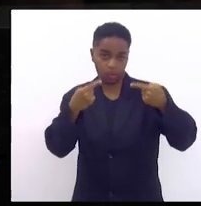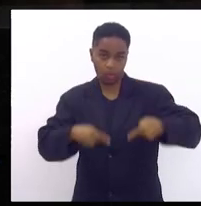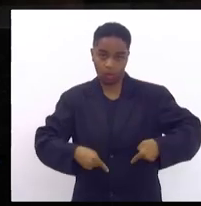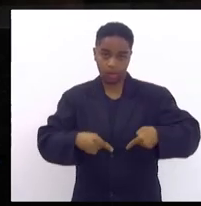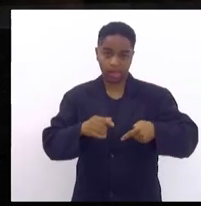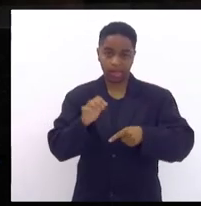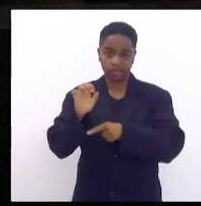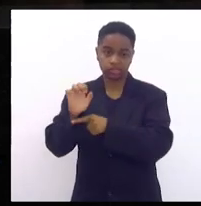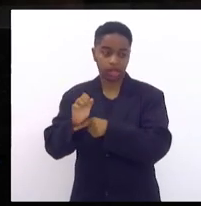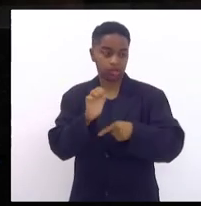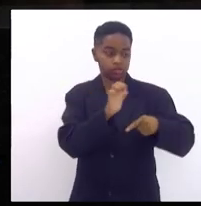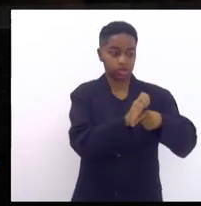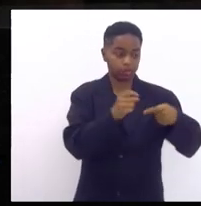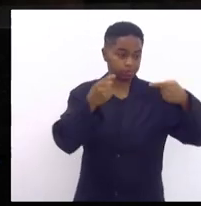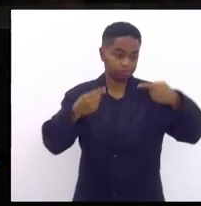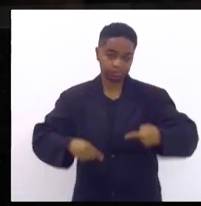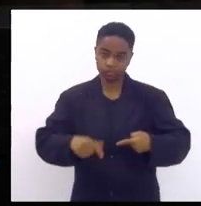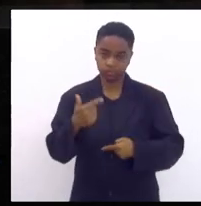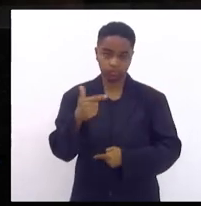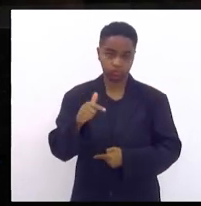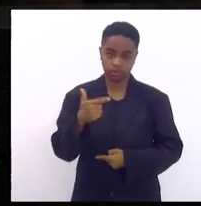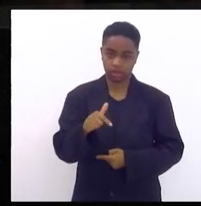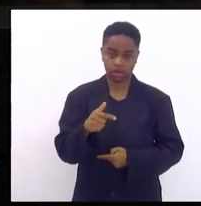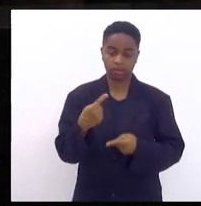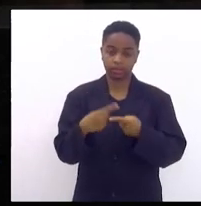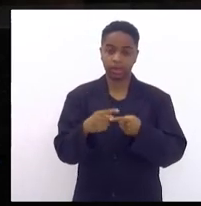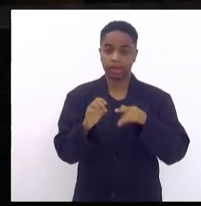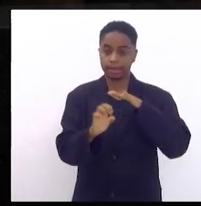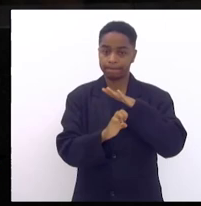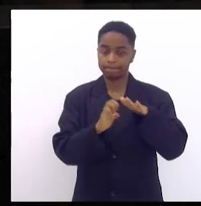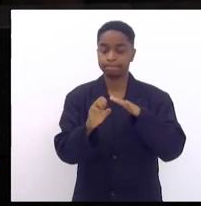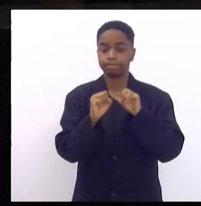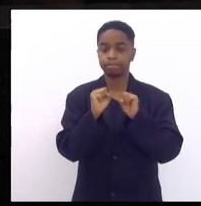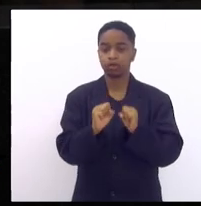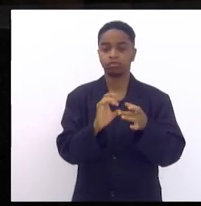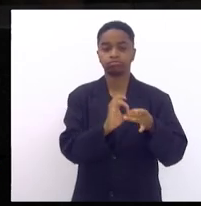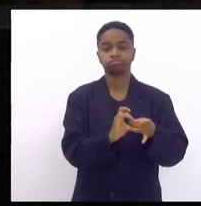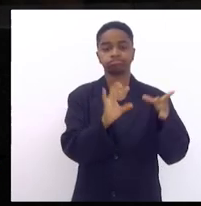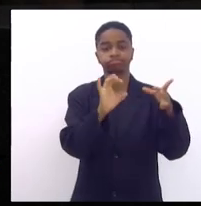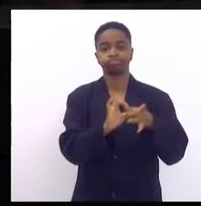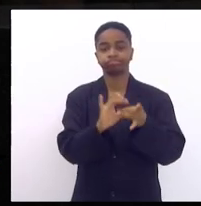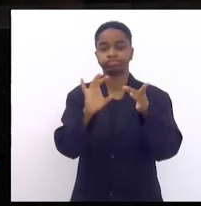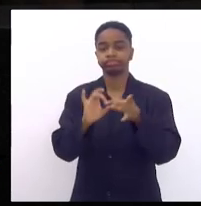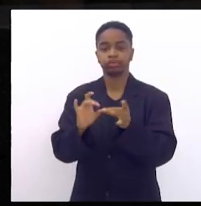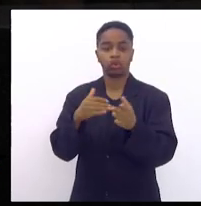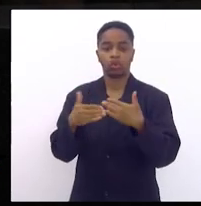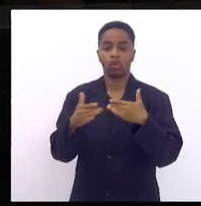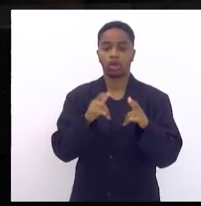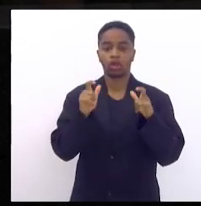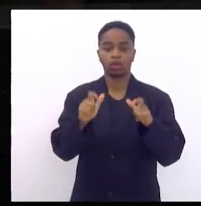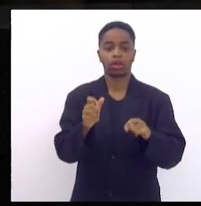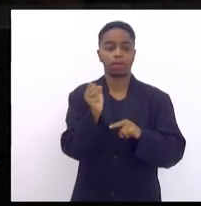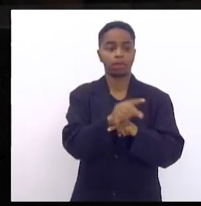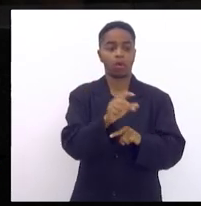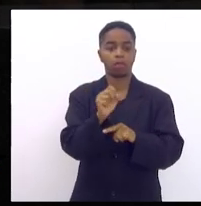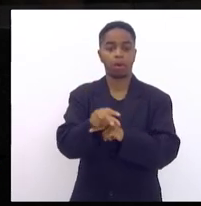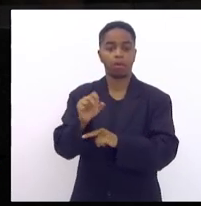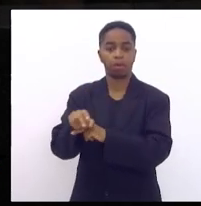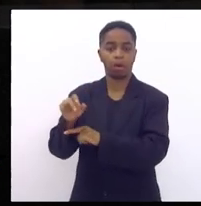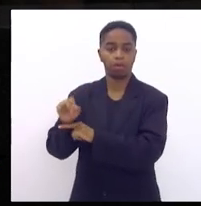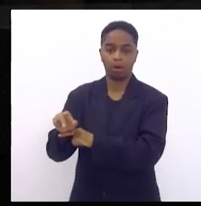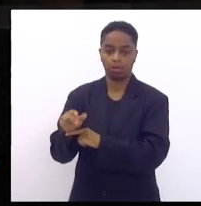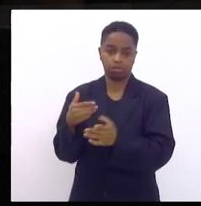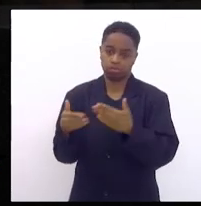da redução de alíquota. As empresas poderão mais ter mais liberdade econômica de se instalarem